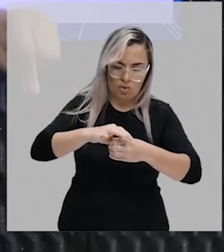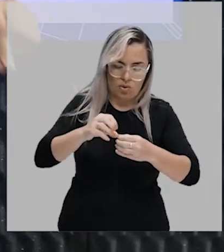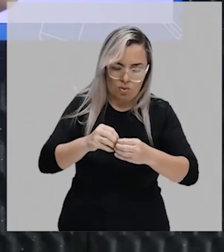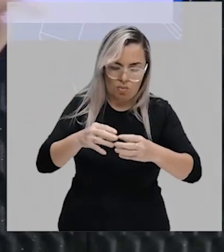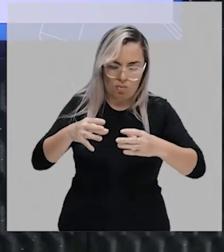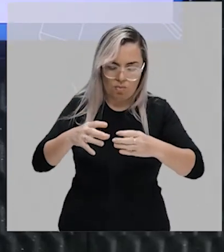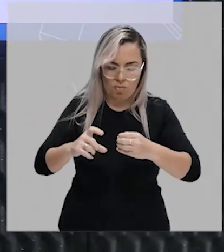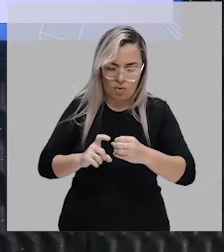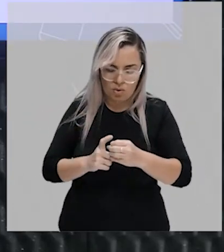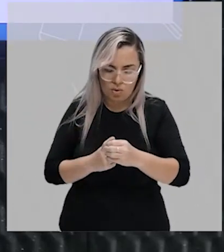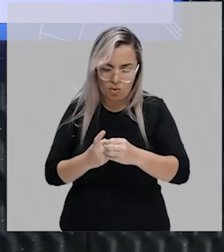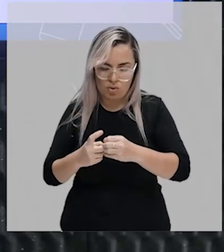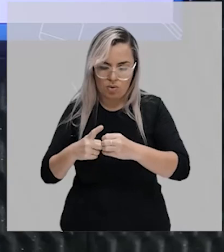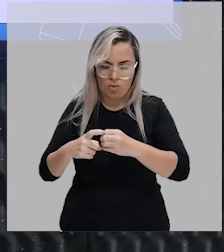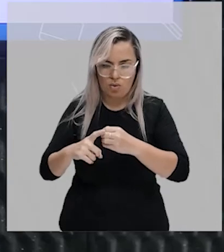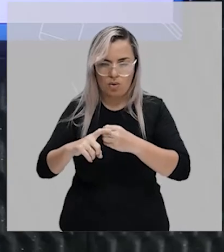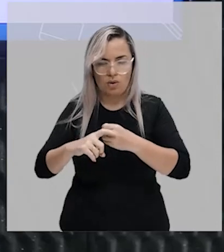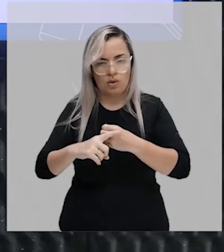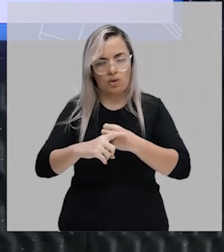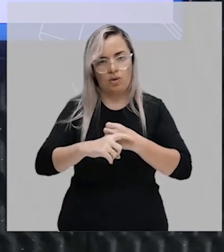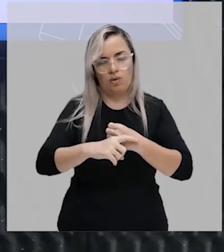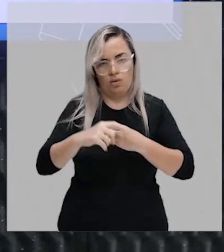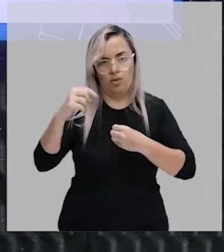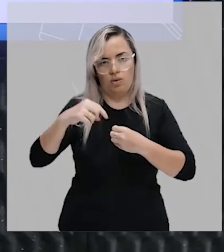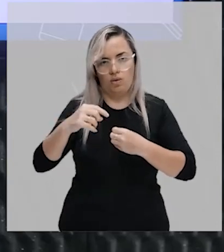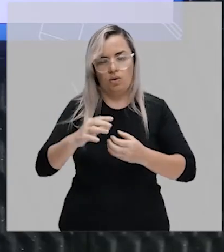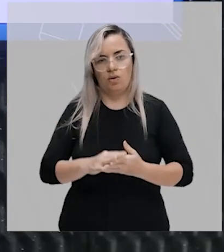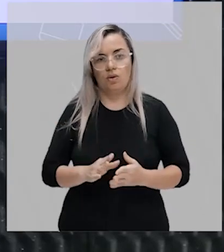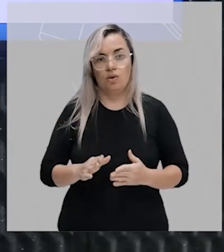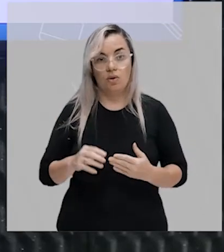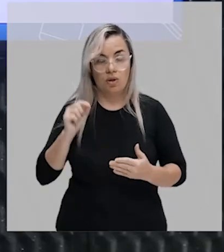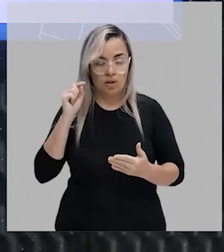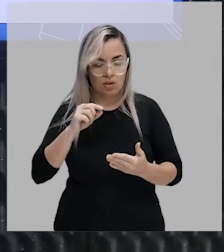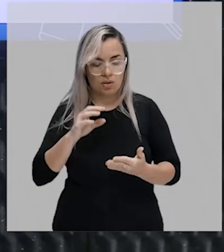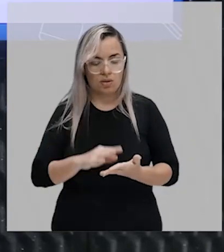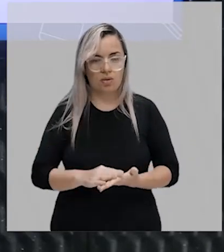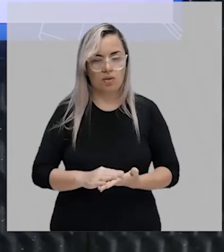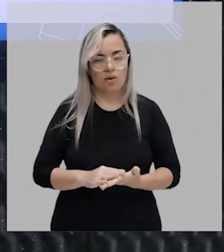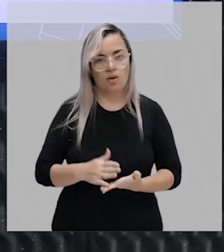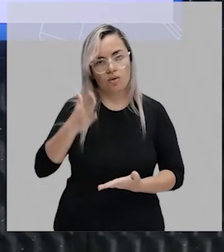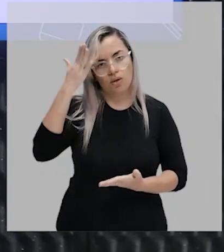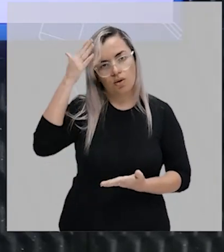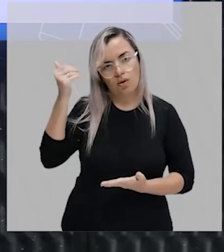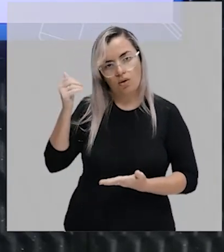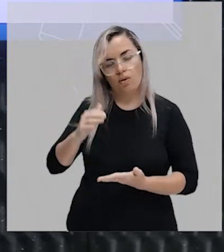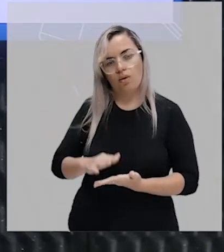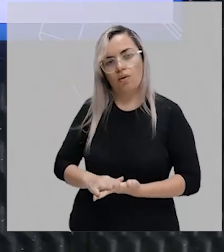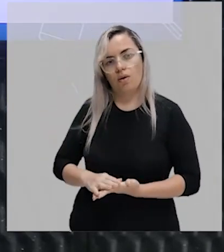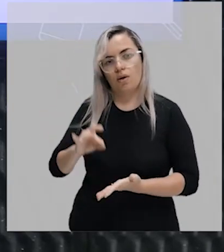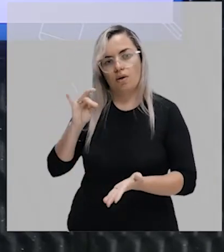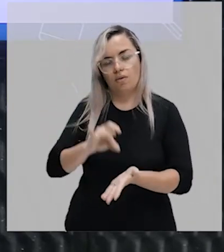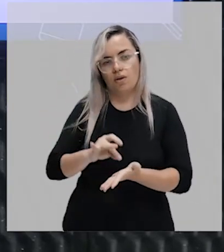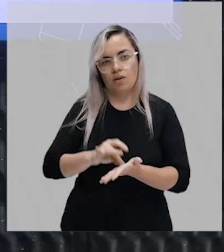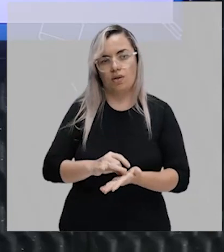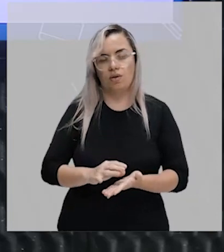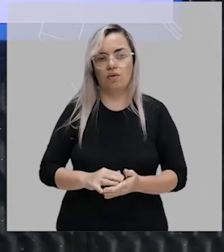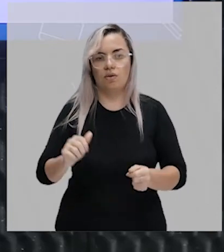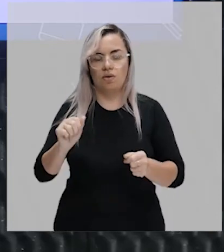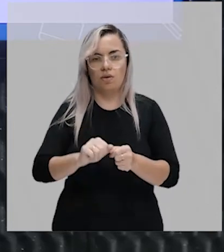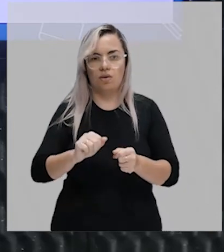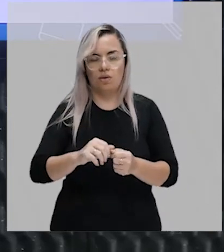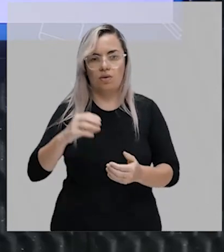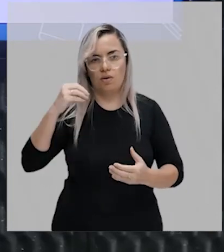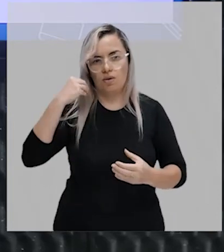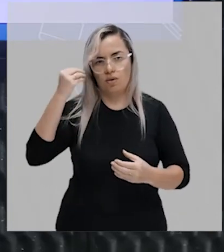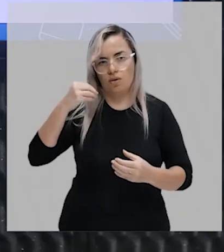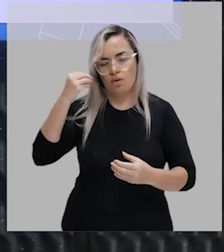e originou uma larvinha. Então, para mim comprovar essa minha hipótese, eu vou fazer um experimento que é colocar